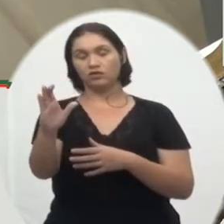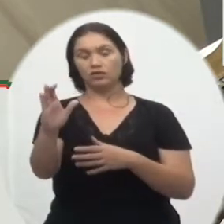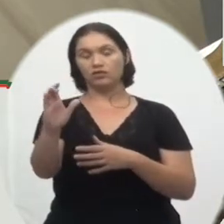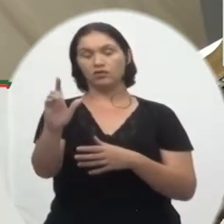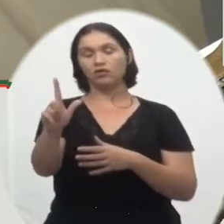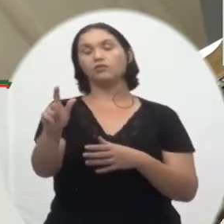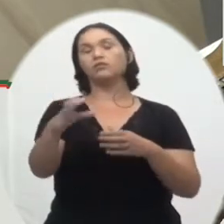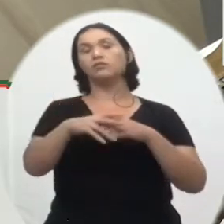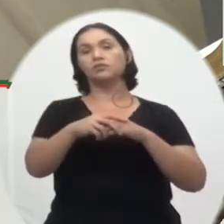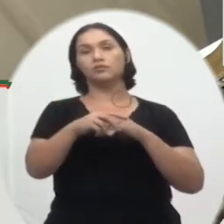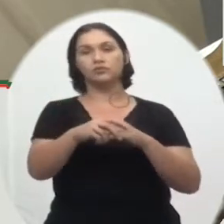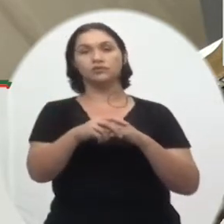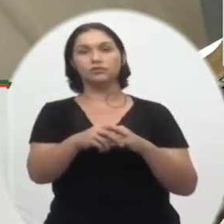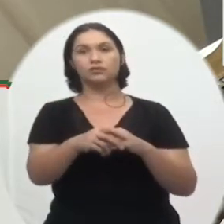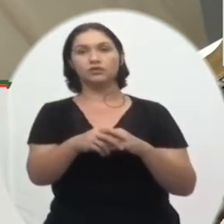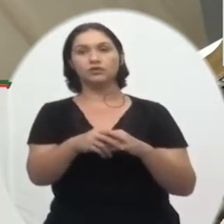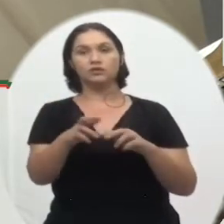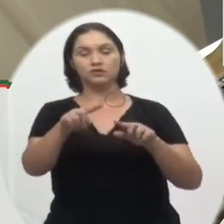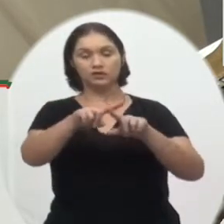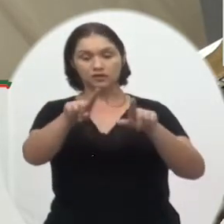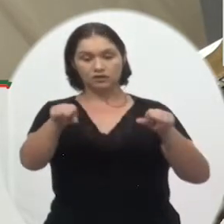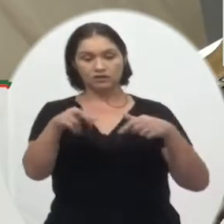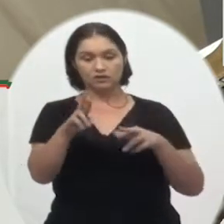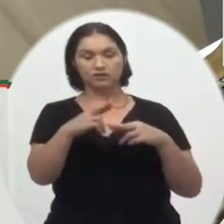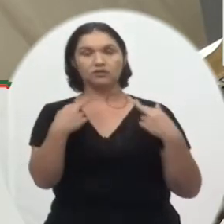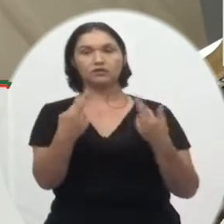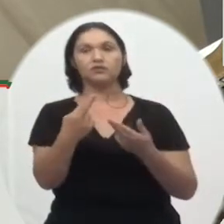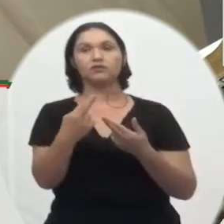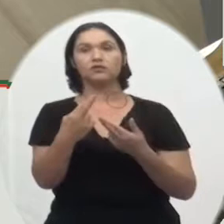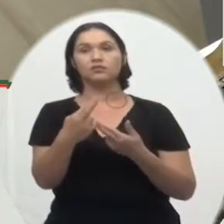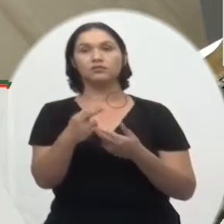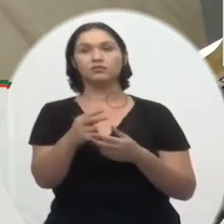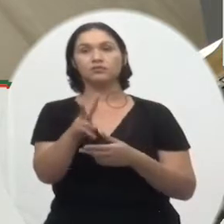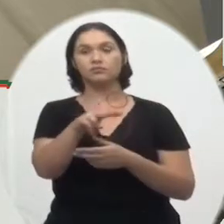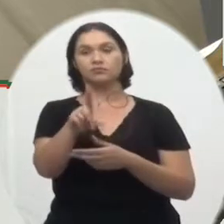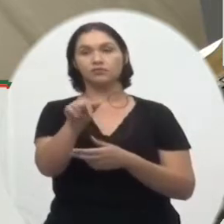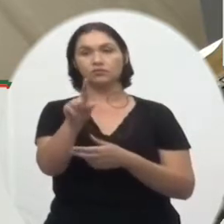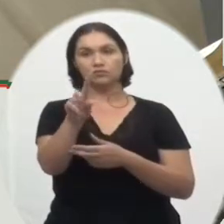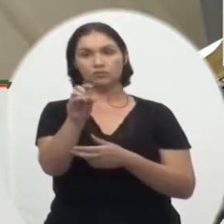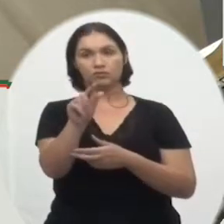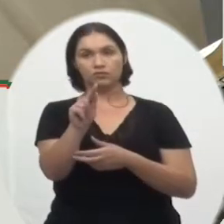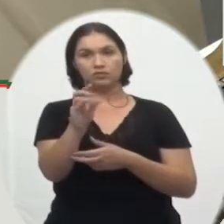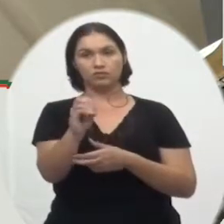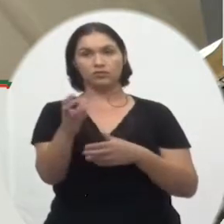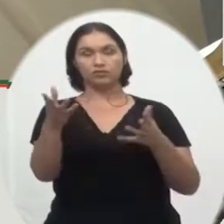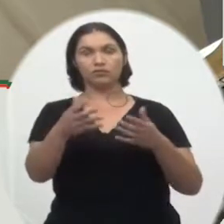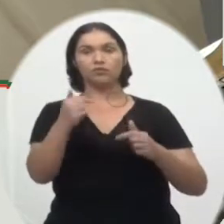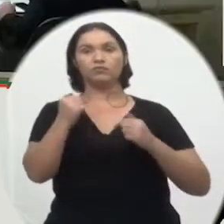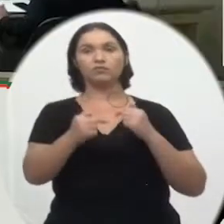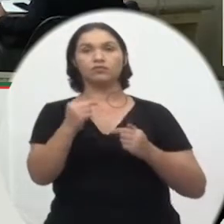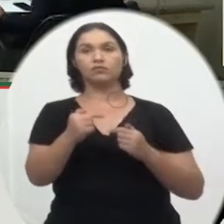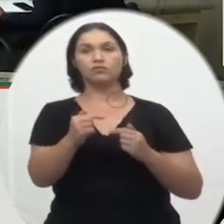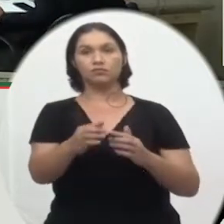de abril de 2019, vereador Diego Goulart, proponente. A moção está em